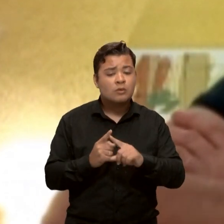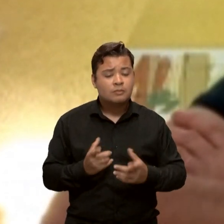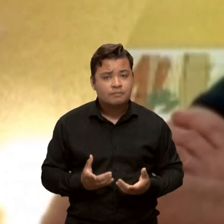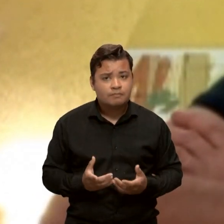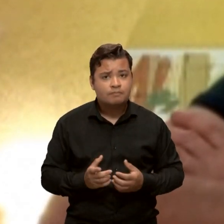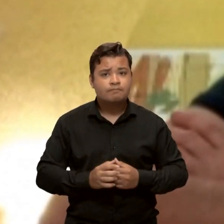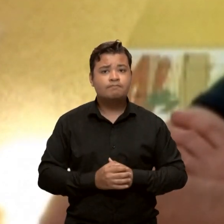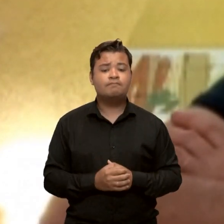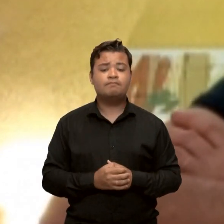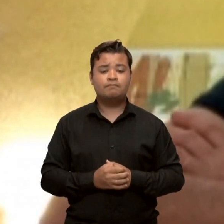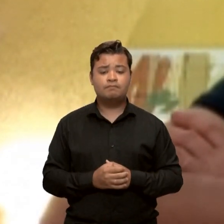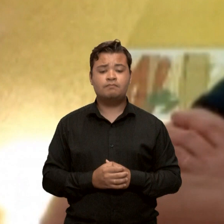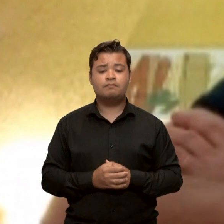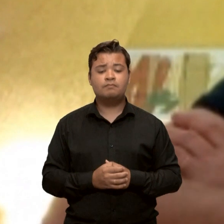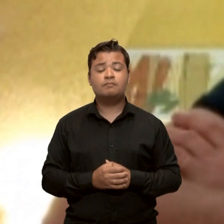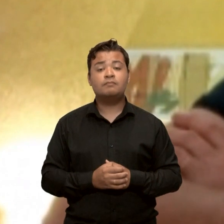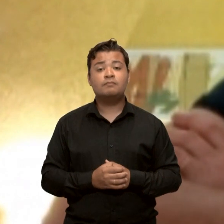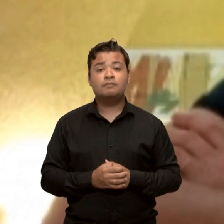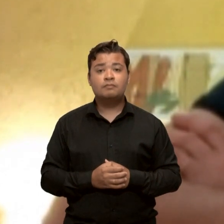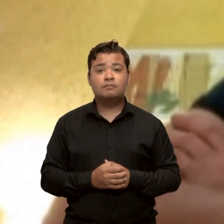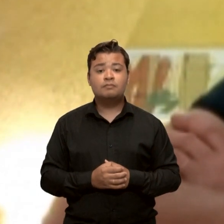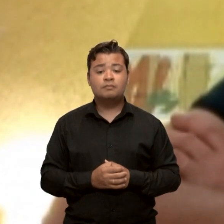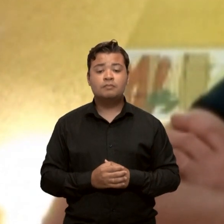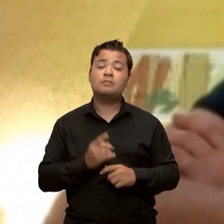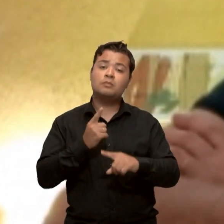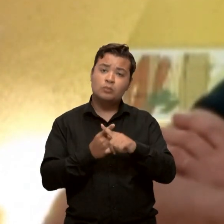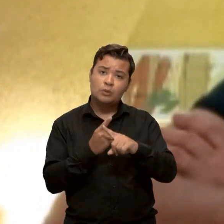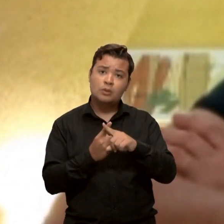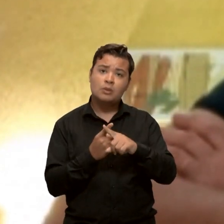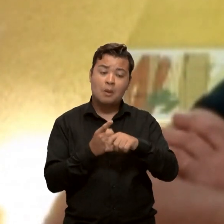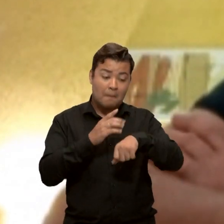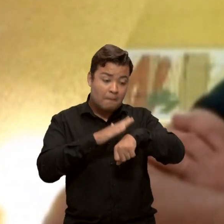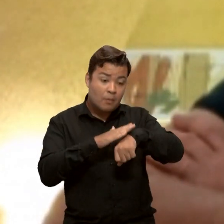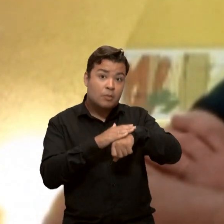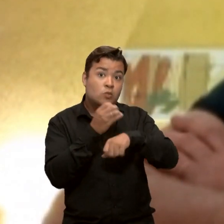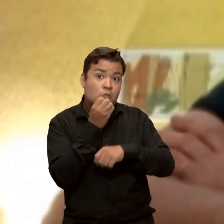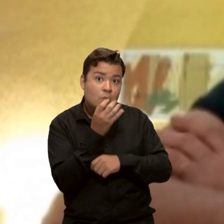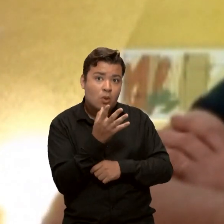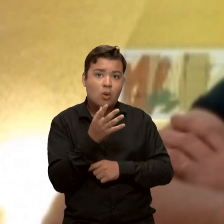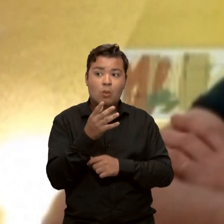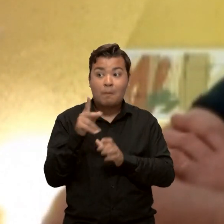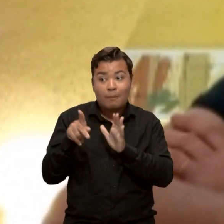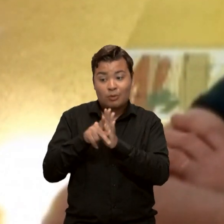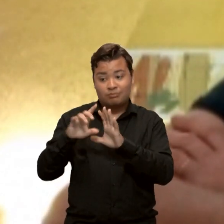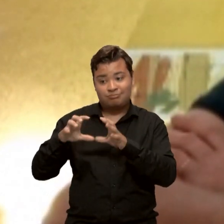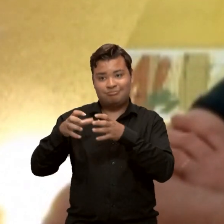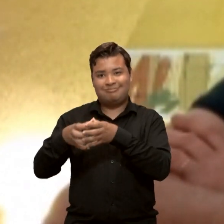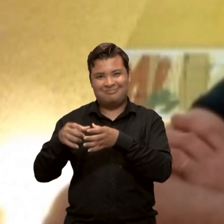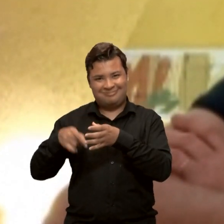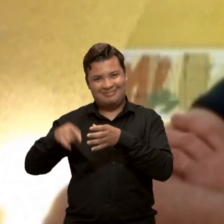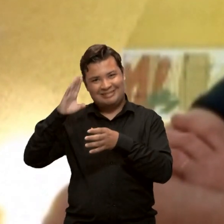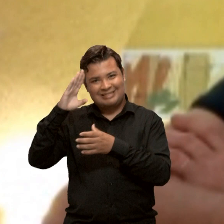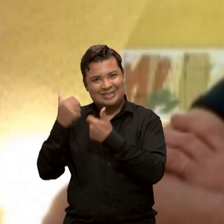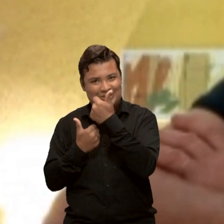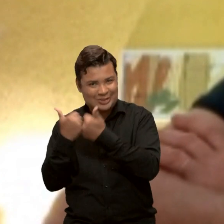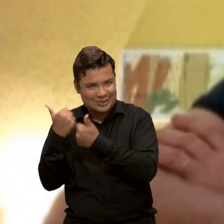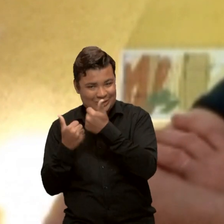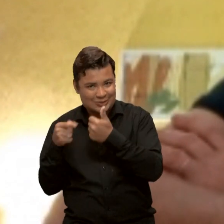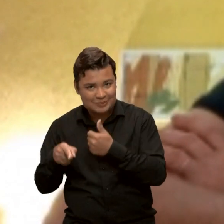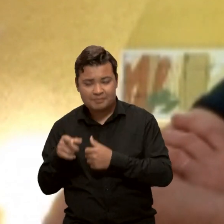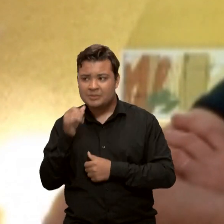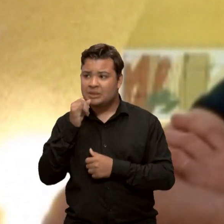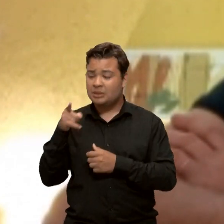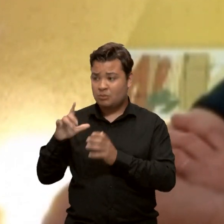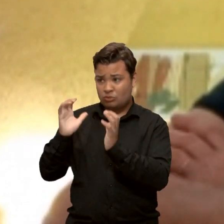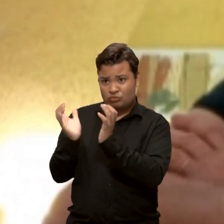ao bom momento do clube que você está passando. Se você joga num time que só